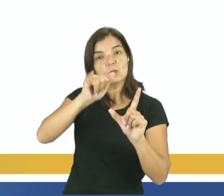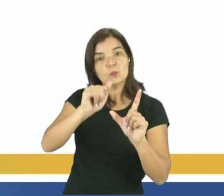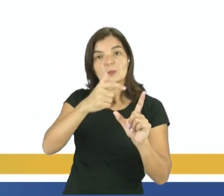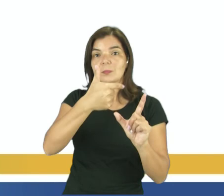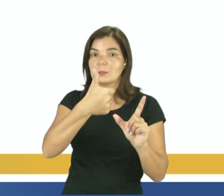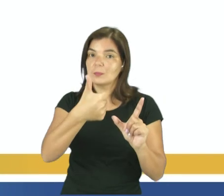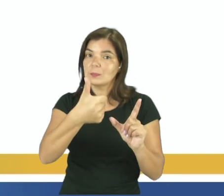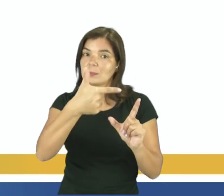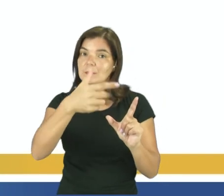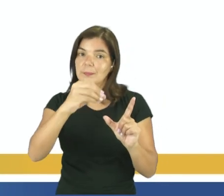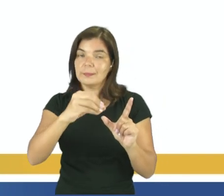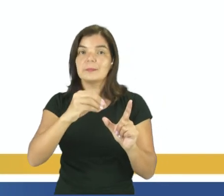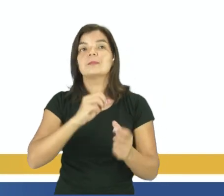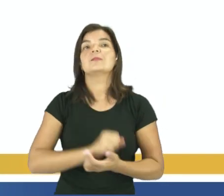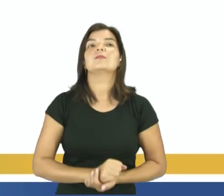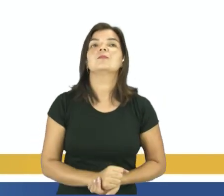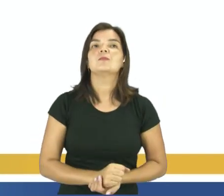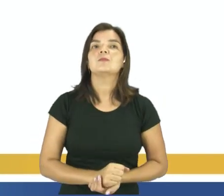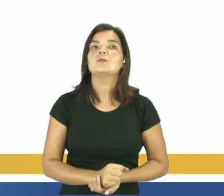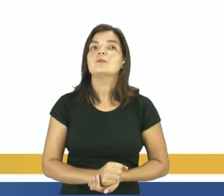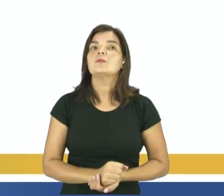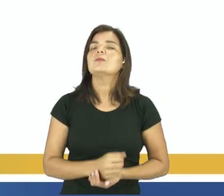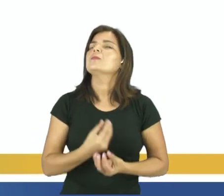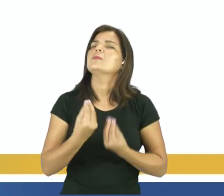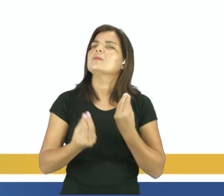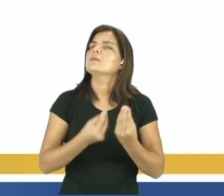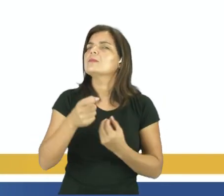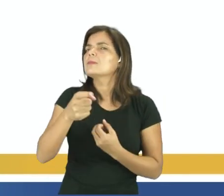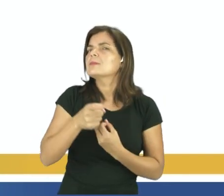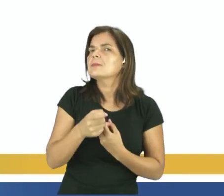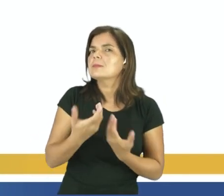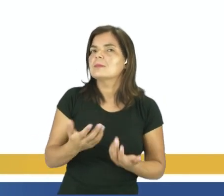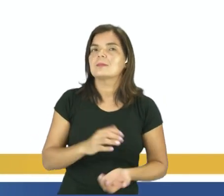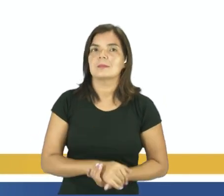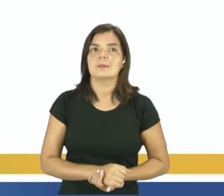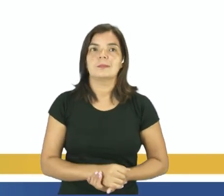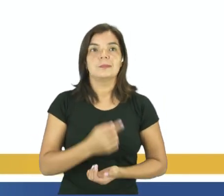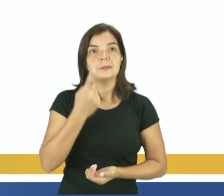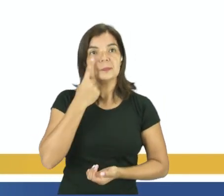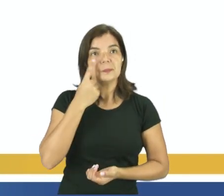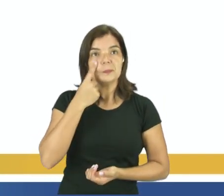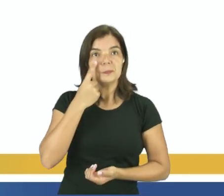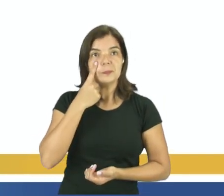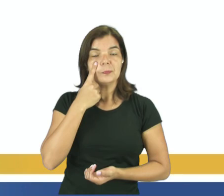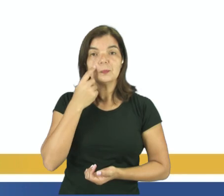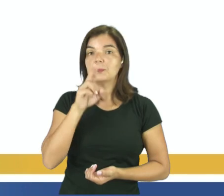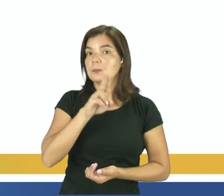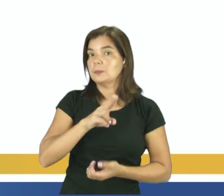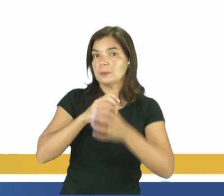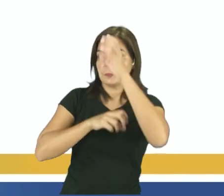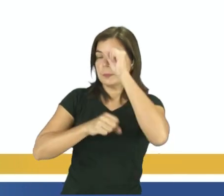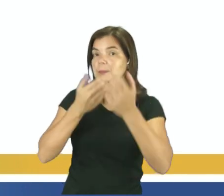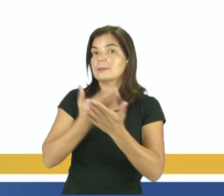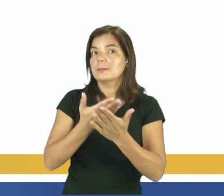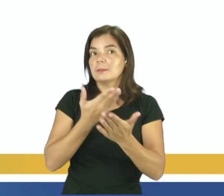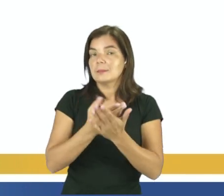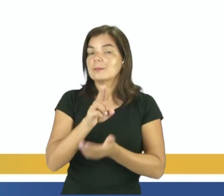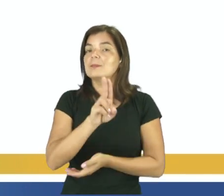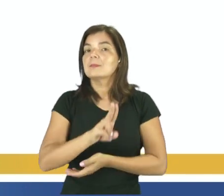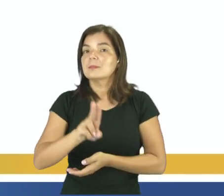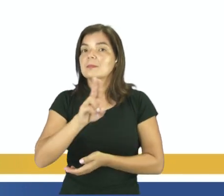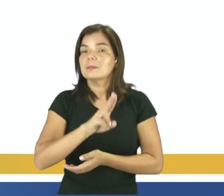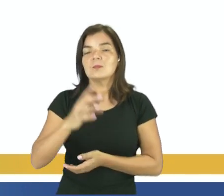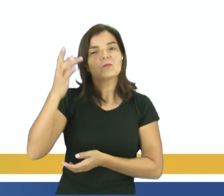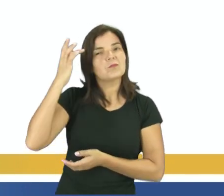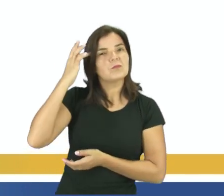mede 120 graus. E quanto que vai medir o ângulo X? Gente, ó, aqui eu não vou nem usar o que a gente aprendeu na aula, só vou usar a